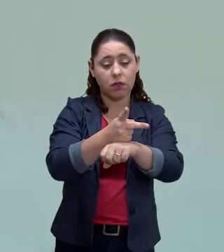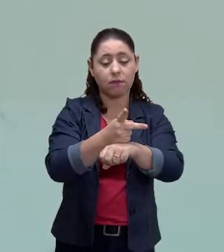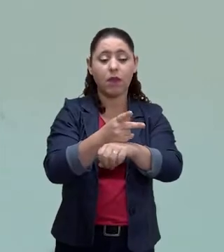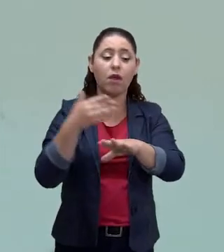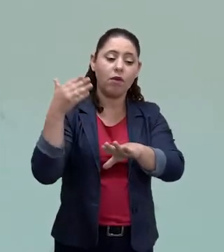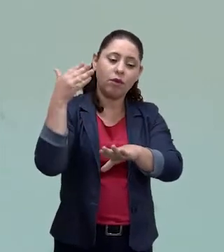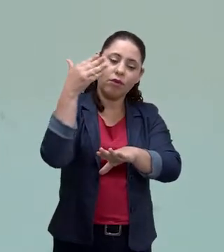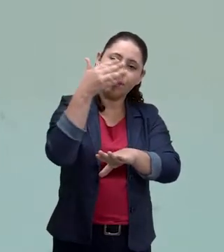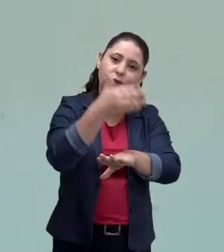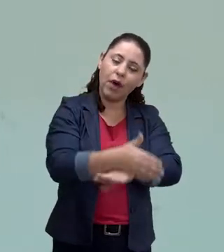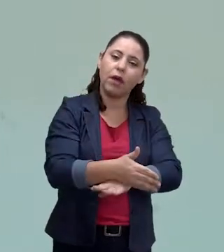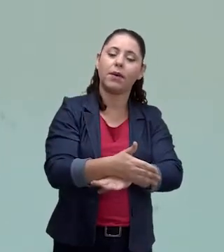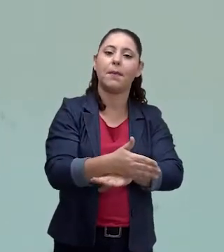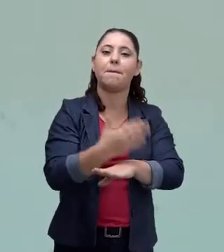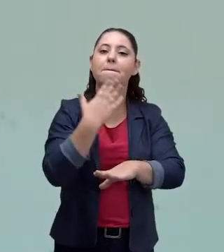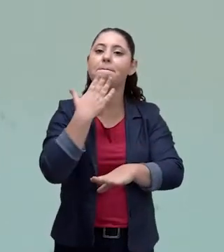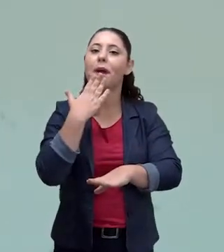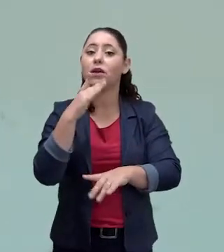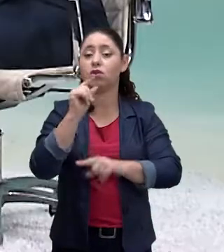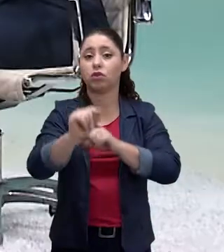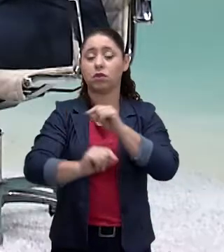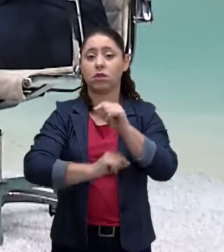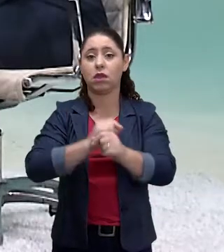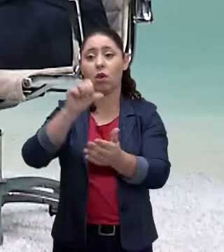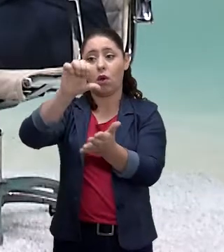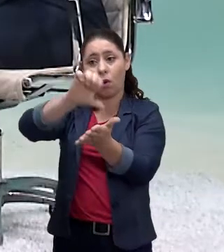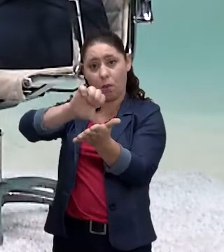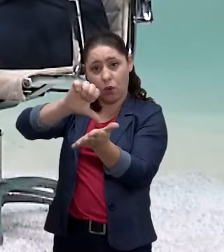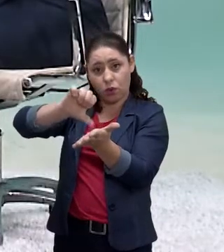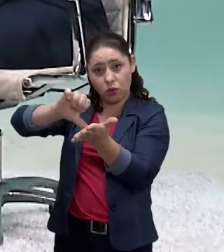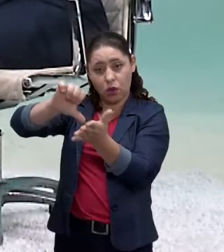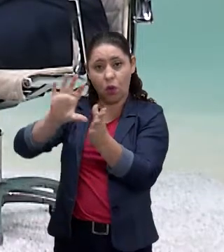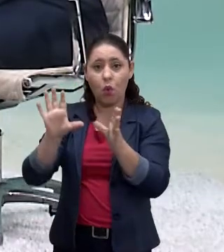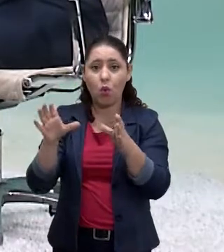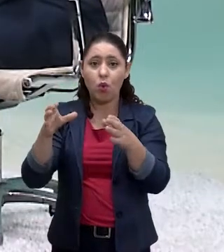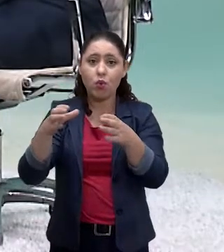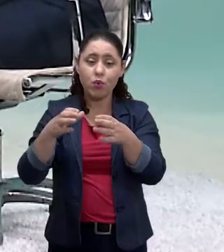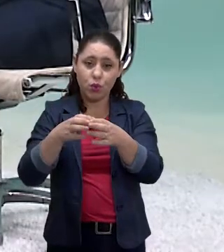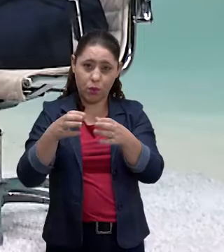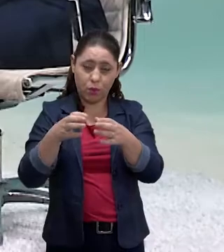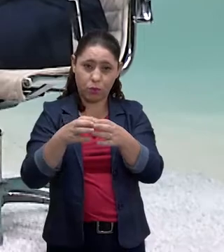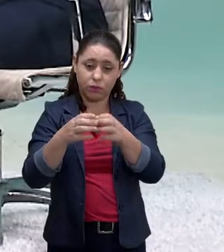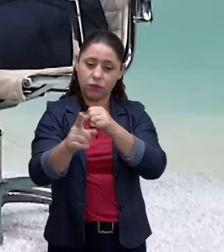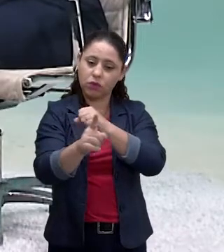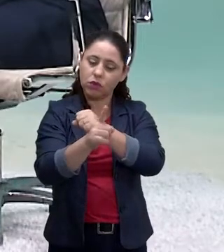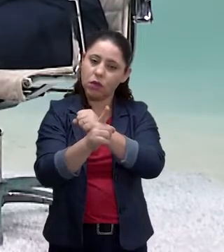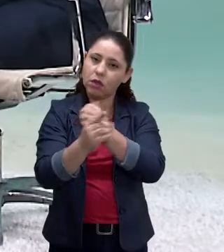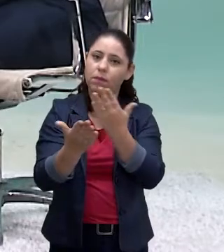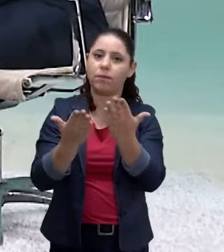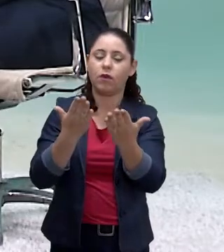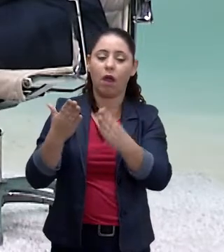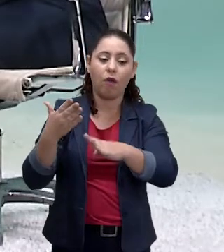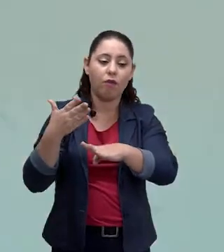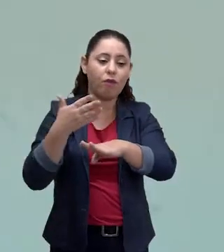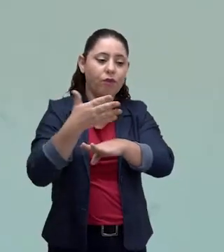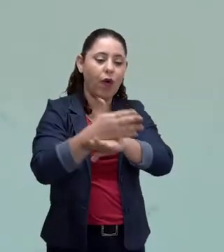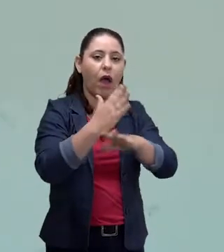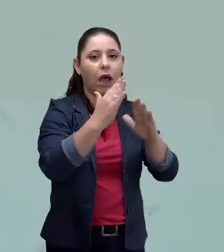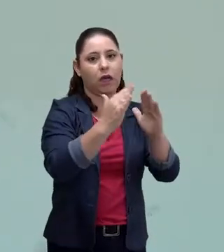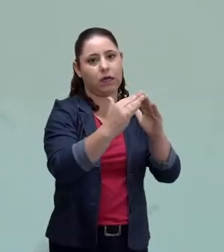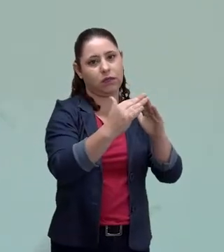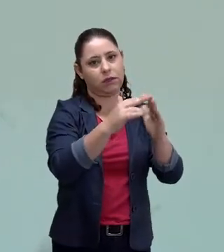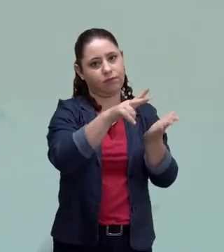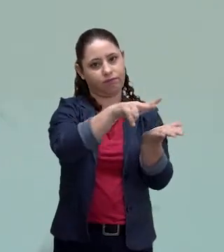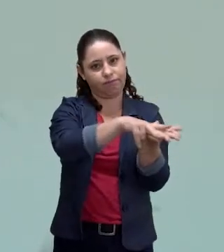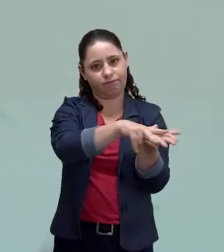ativa daquele paciente e solicita que uma unidade ou uma equipe da unidade de atendimento psicossocial vá até